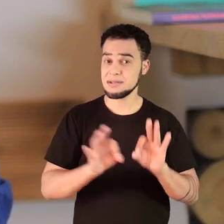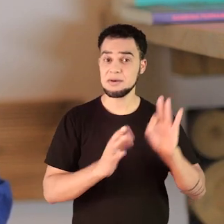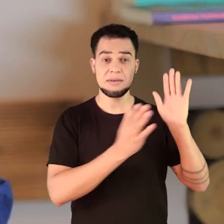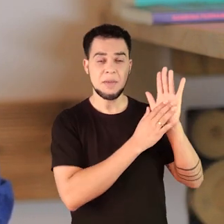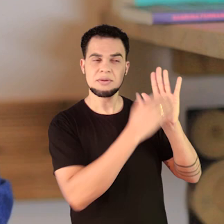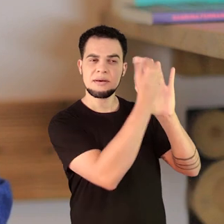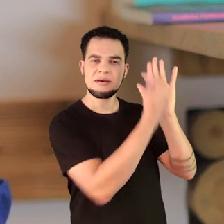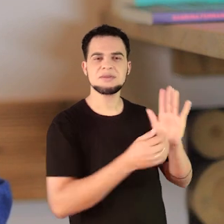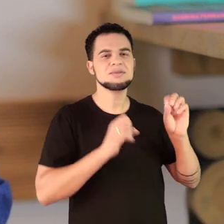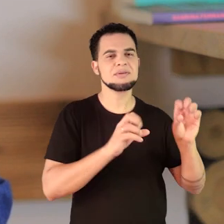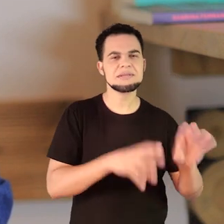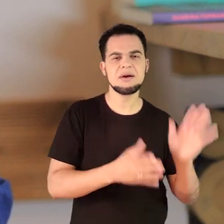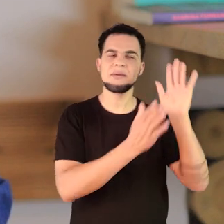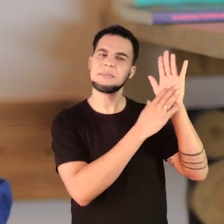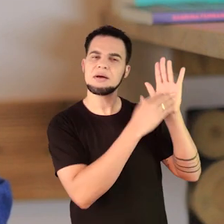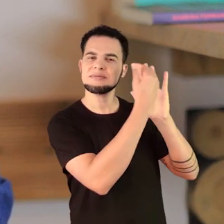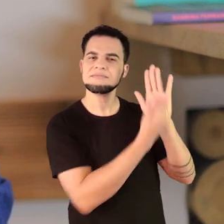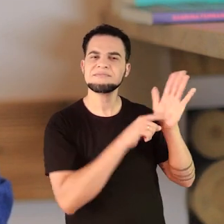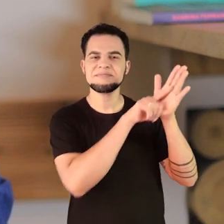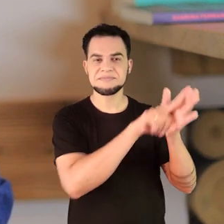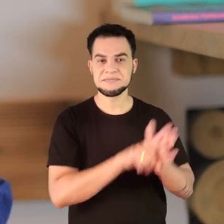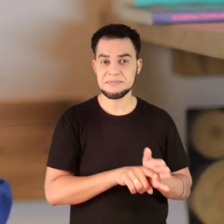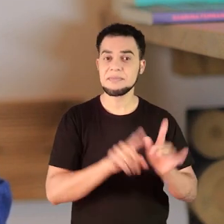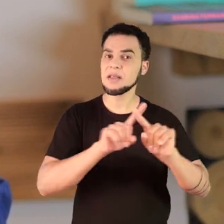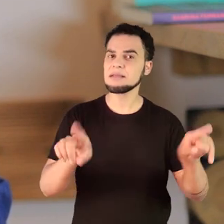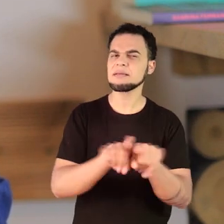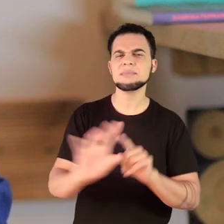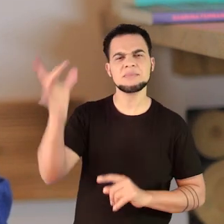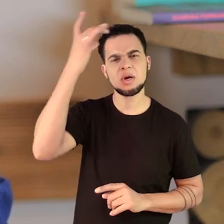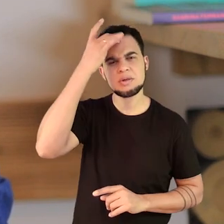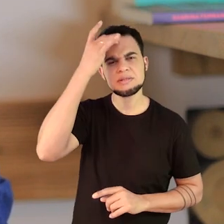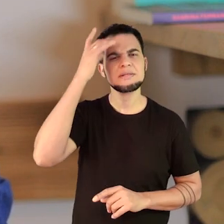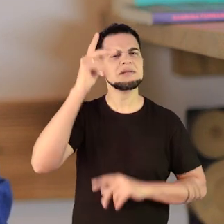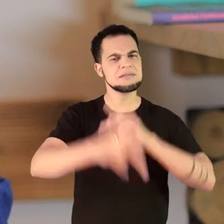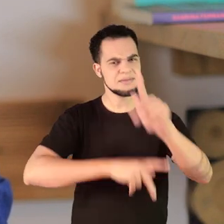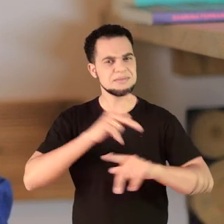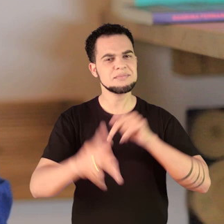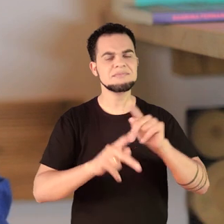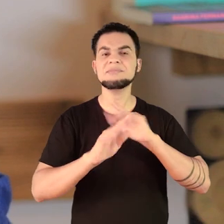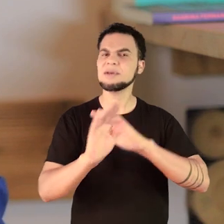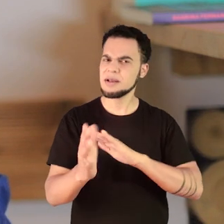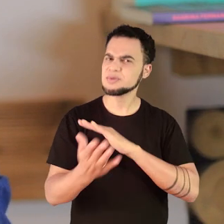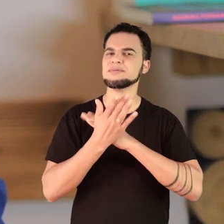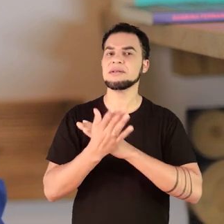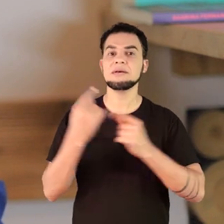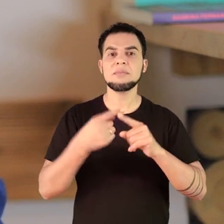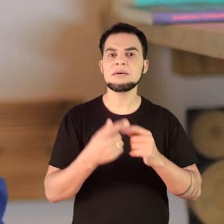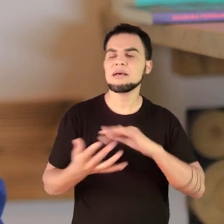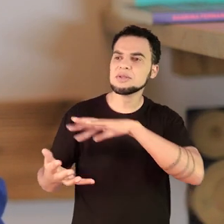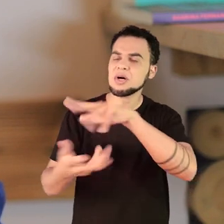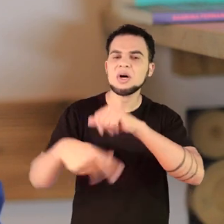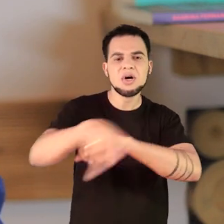na pauta de educação, na pauta de pesquisa, mas também de consciência pública para nos ajudar que o resto do